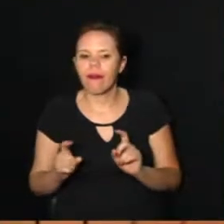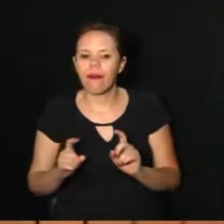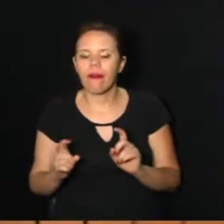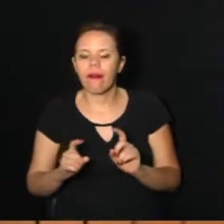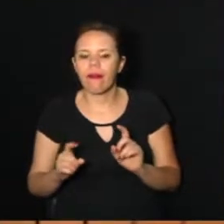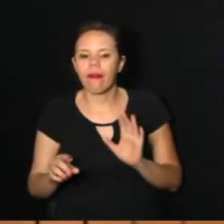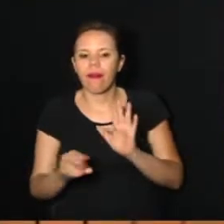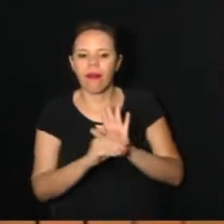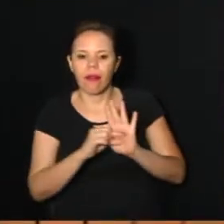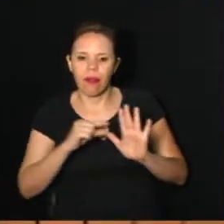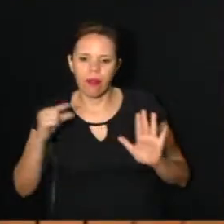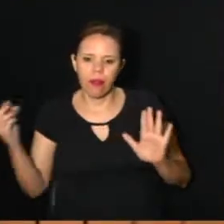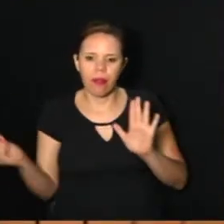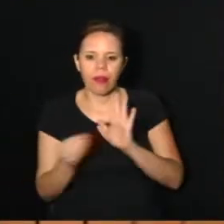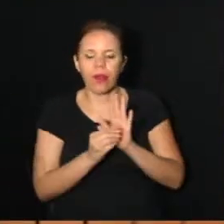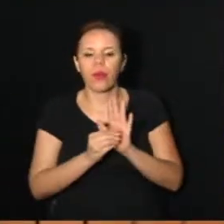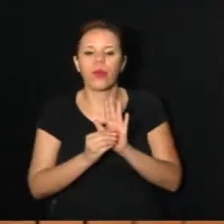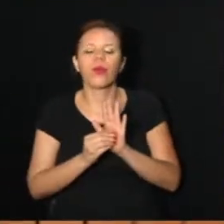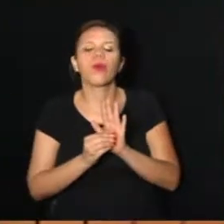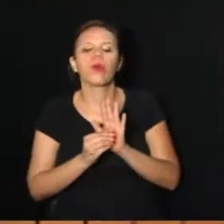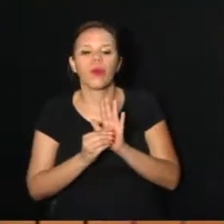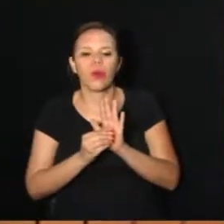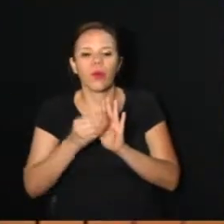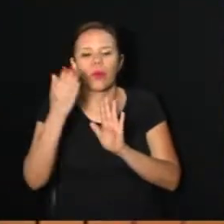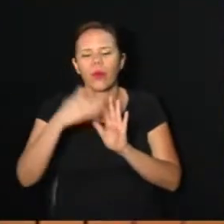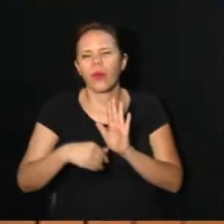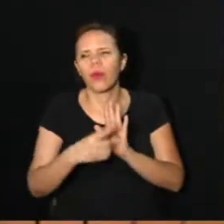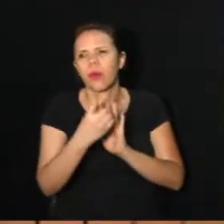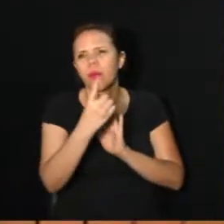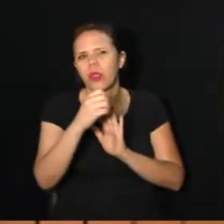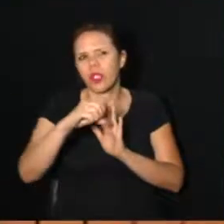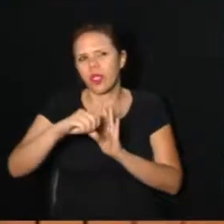vereador, em que nós puxamos um alvará de